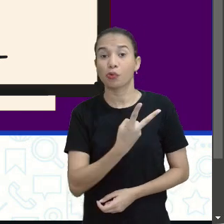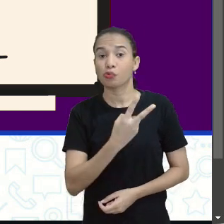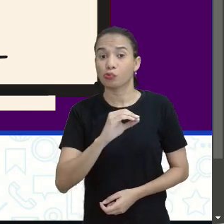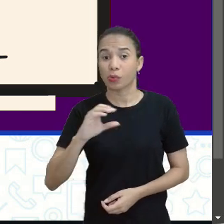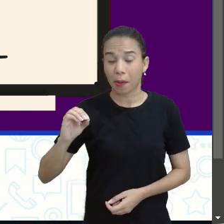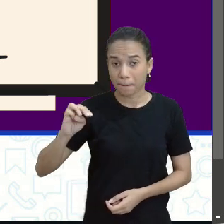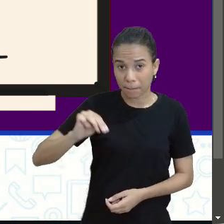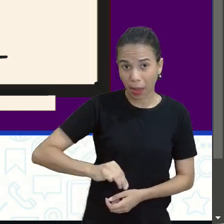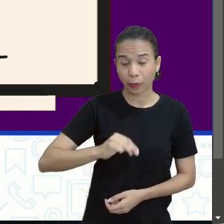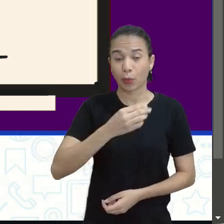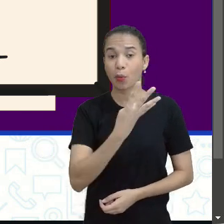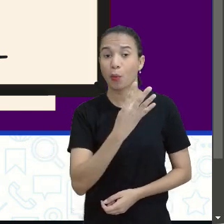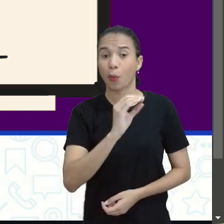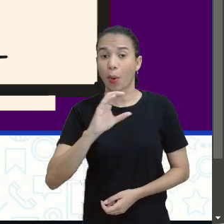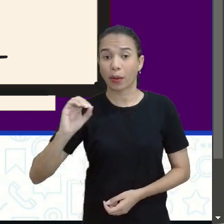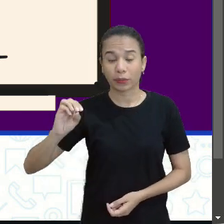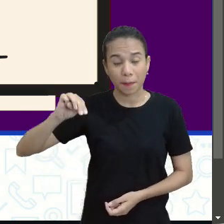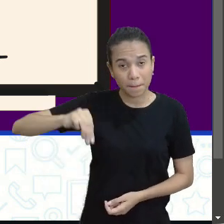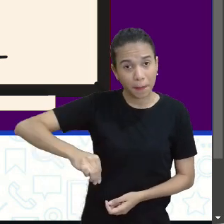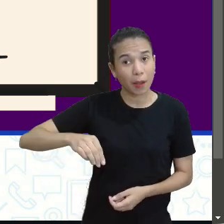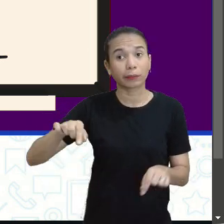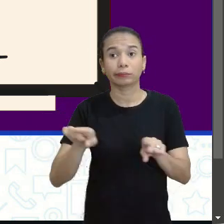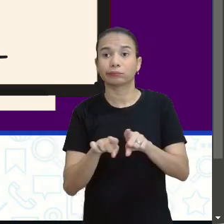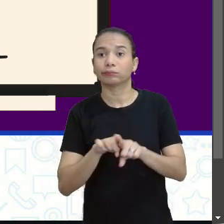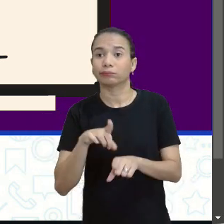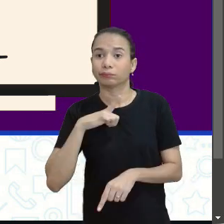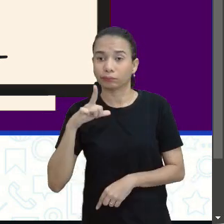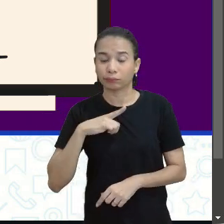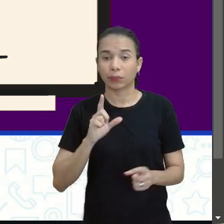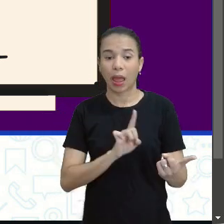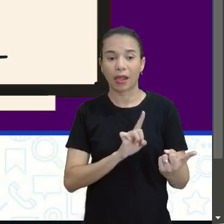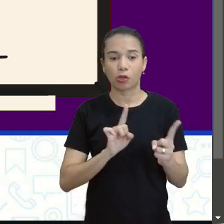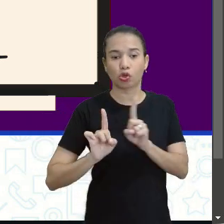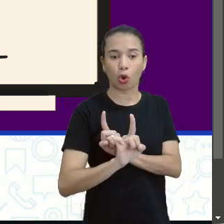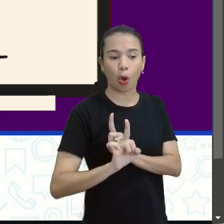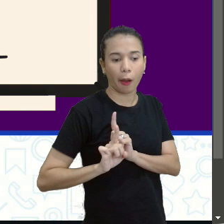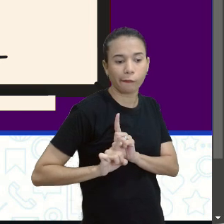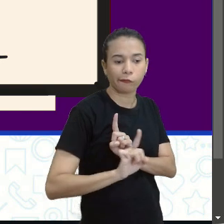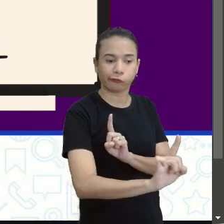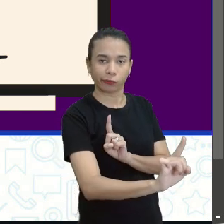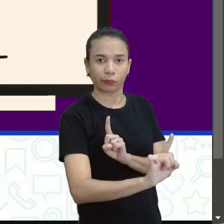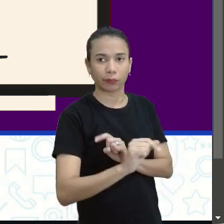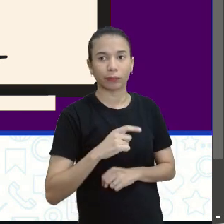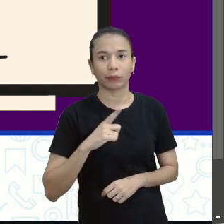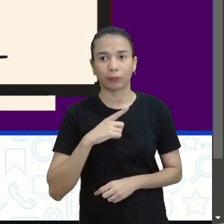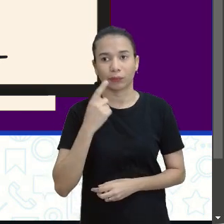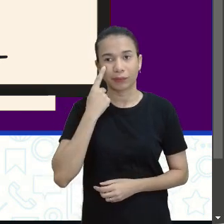metros, 400 metros, e aí temos revezamento